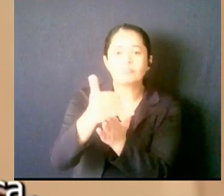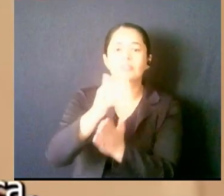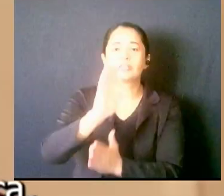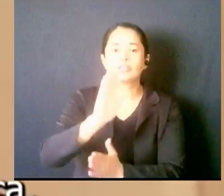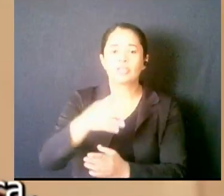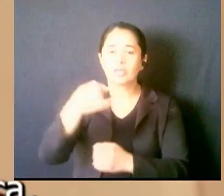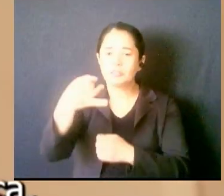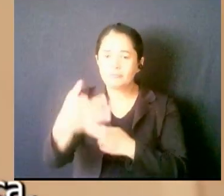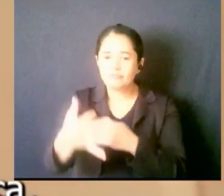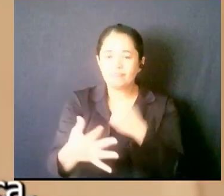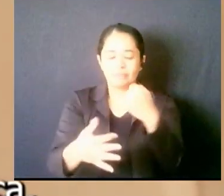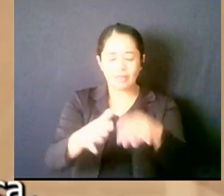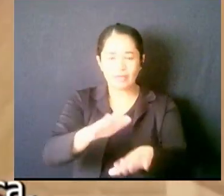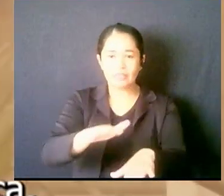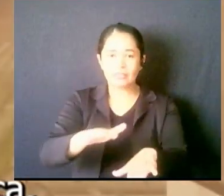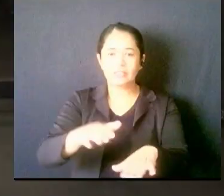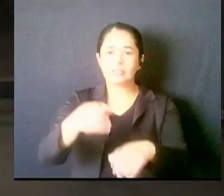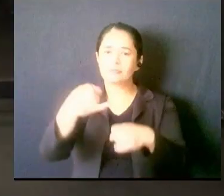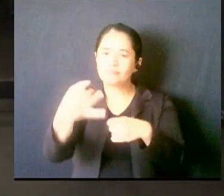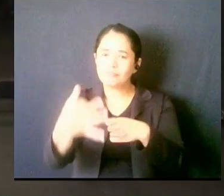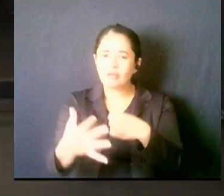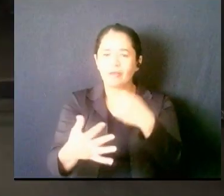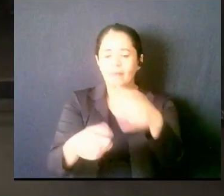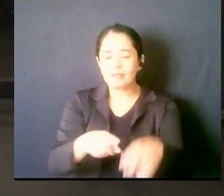uma conversa com a criança entender sobre aquilo.